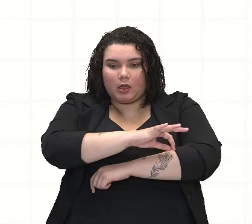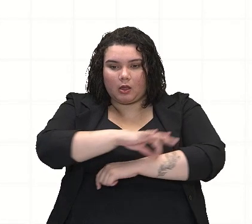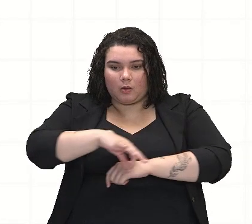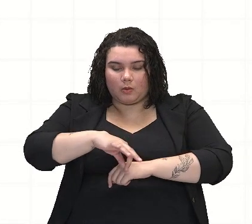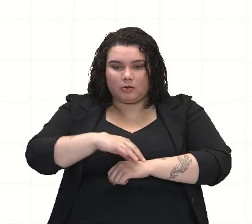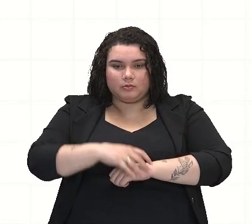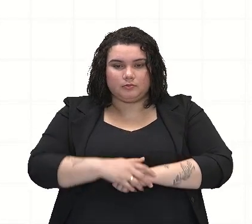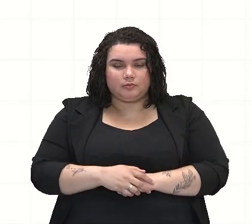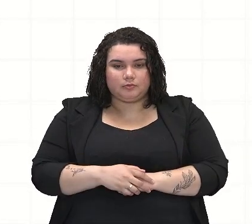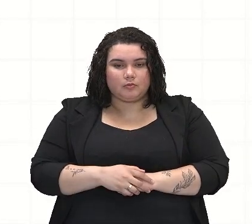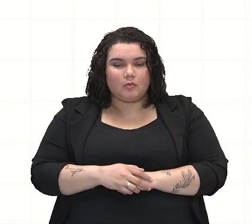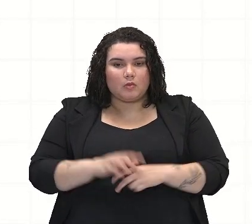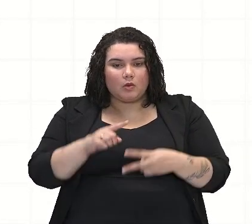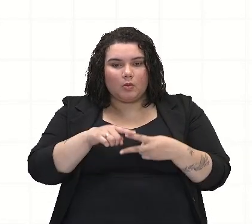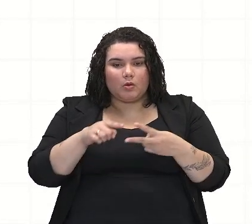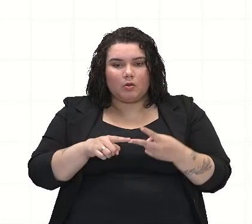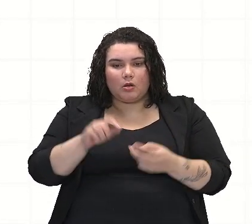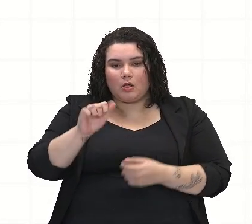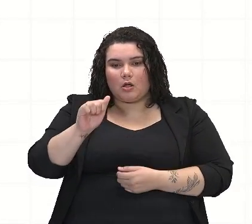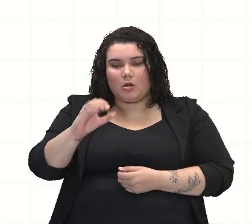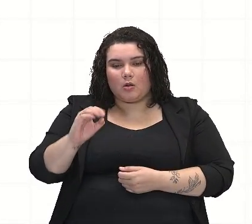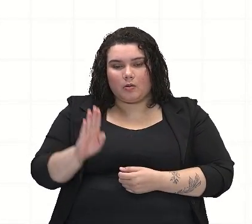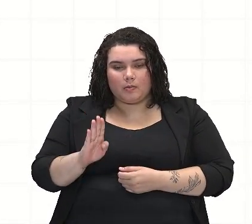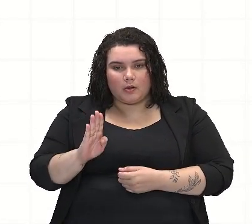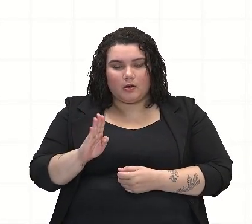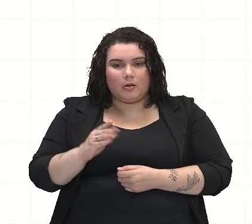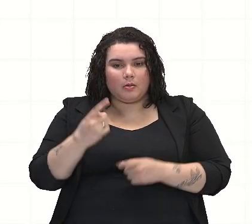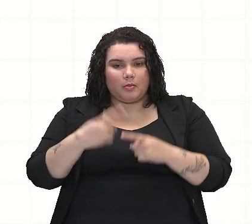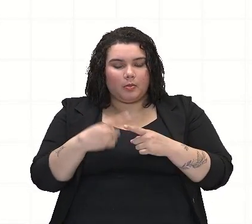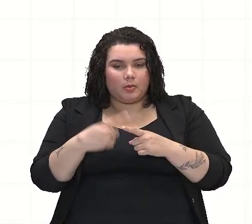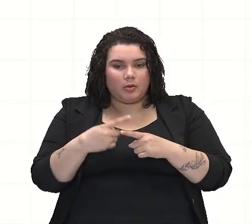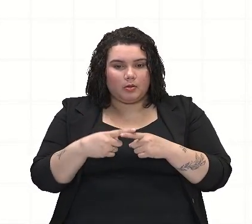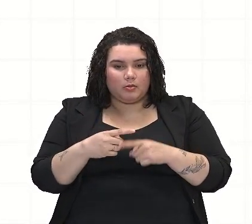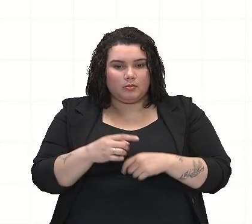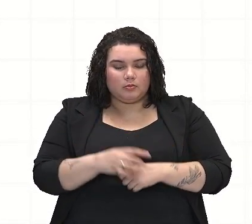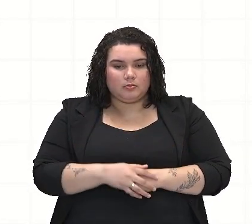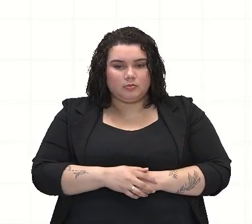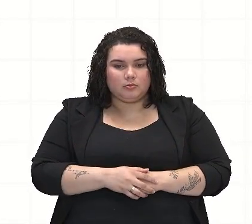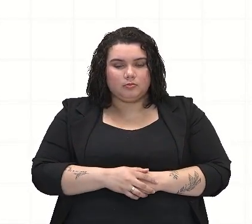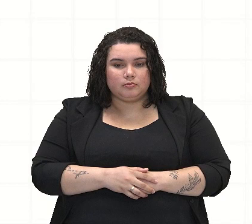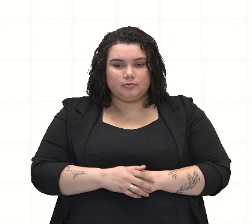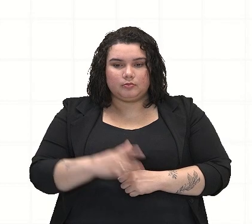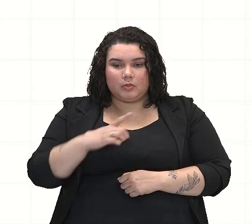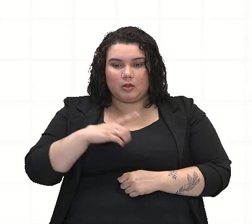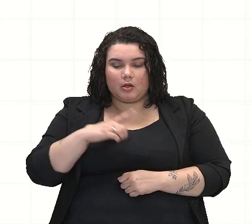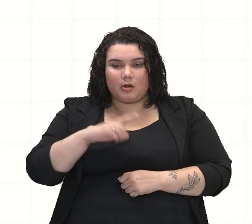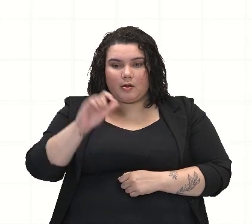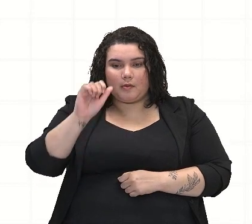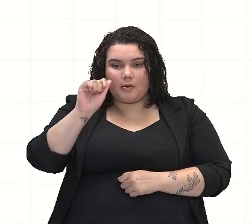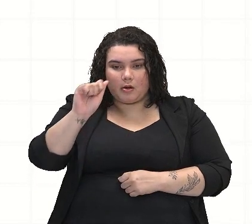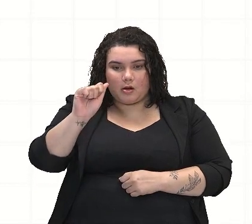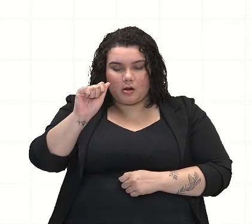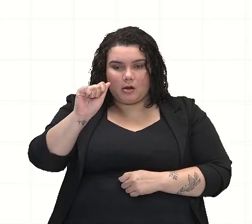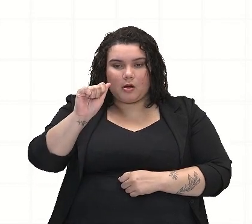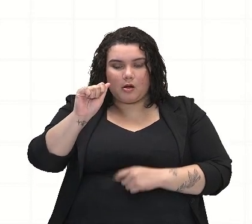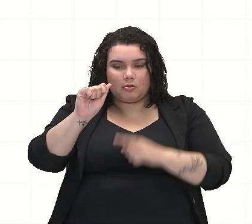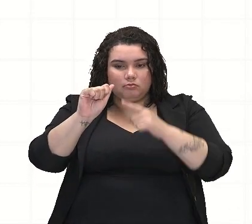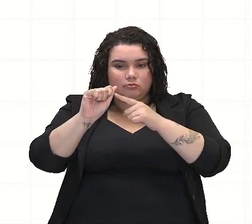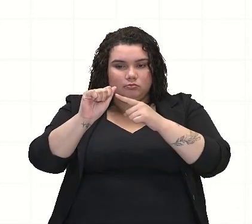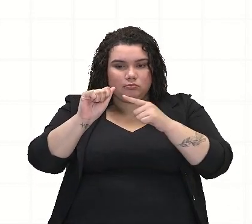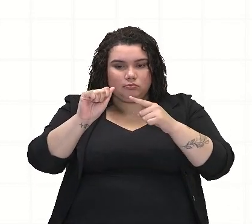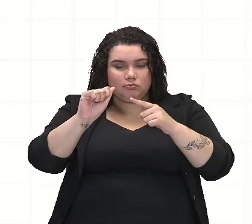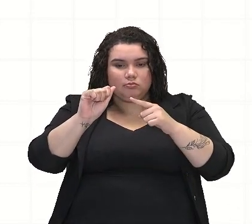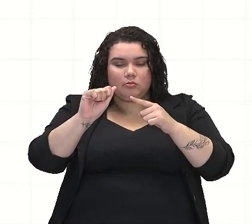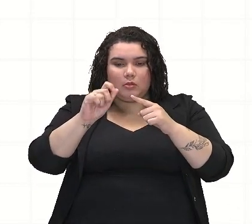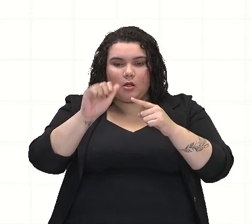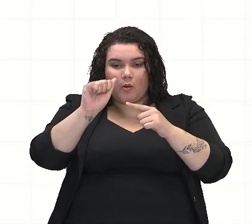ângulo AOB. Por que esse ângulo? Porque é o ângulo A, vem na origem O e B, né?